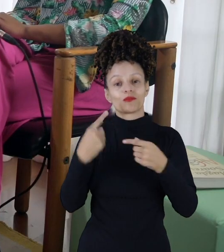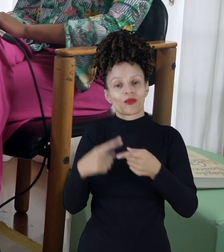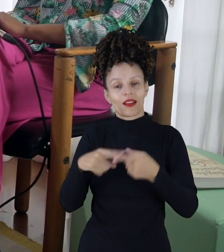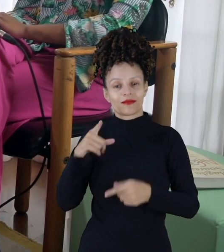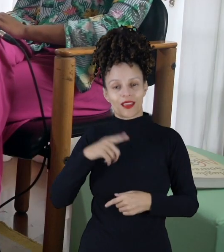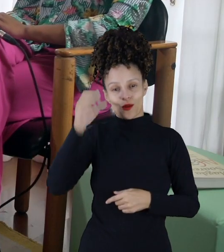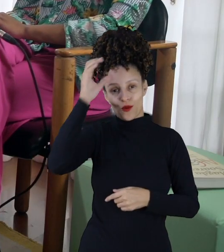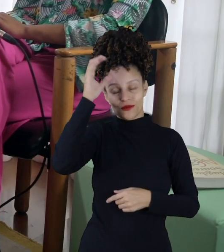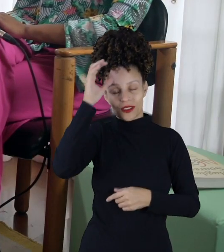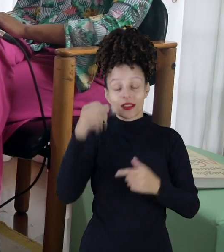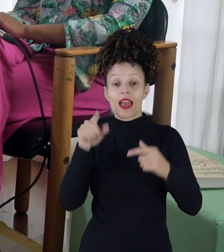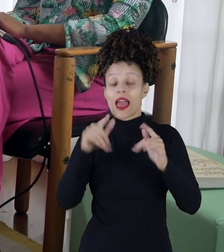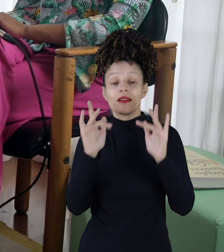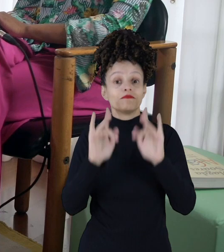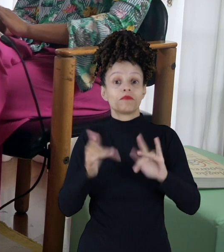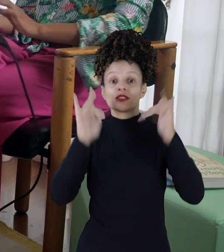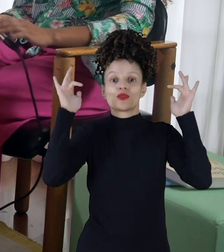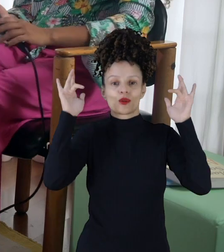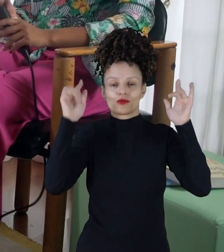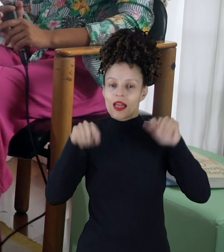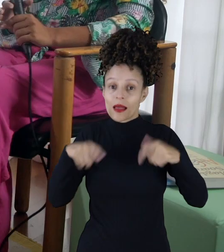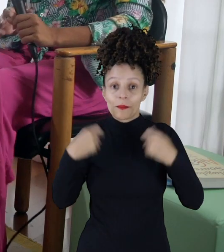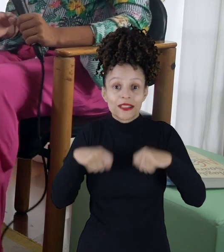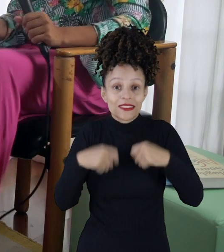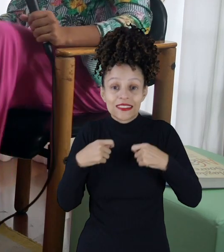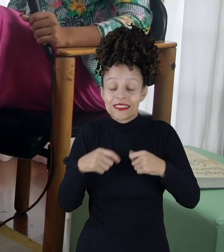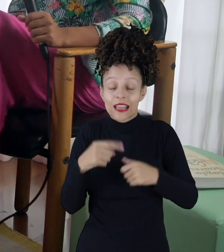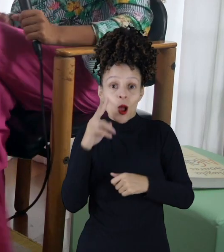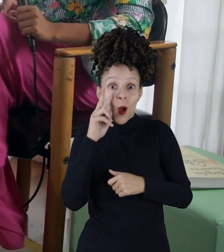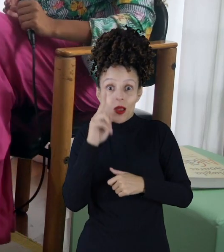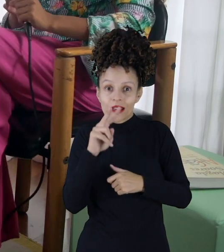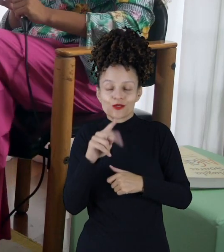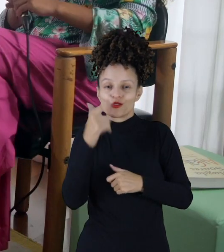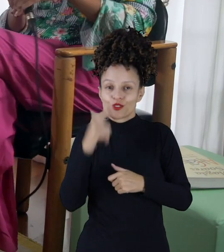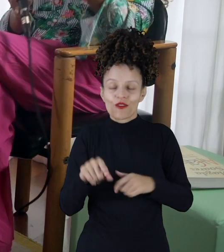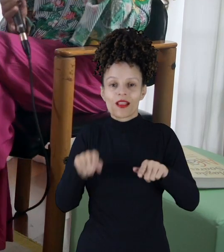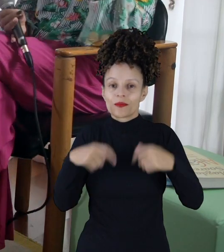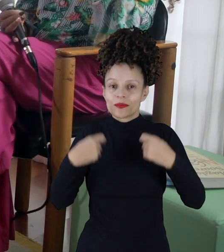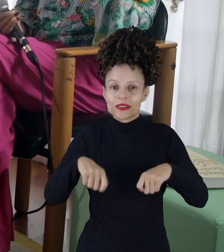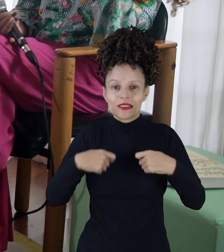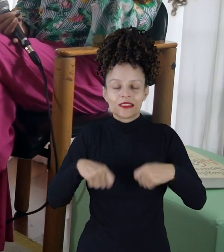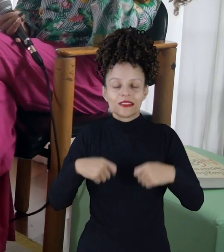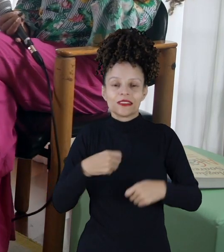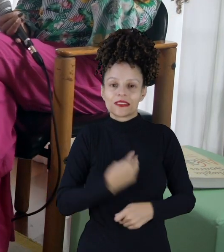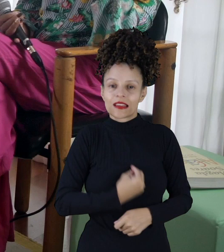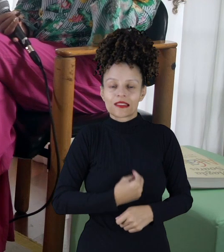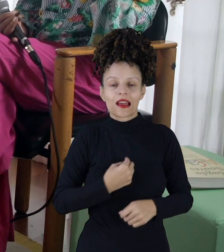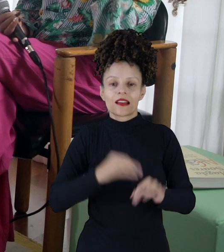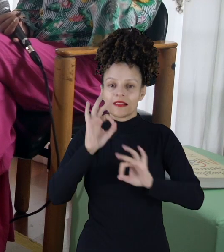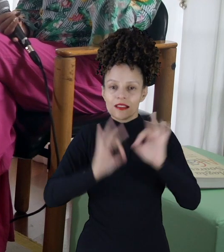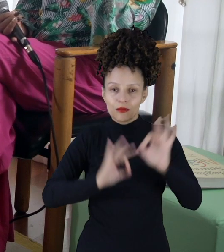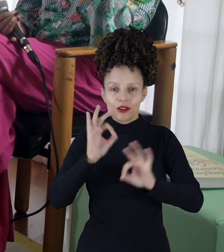música, porque ela tem essa consciência de que é algo precioso e ela precisa estar ali olhando de novo, né? Ela precisa